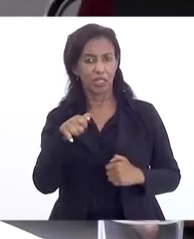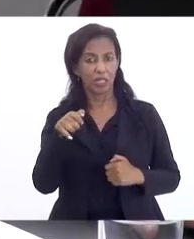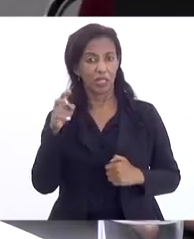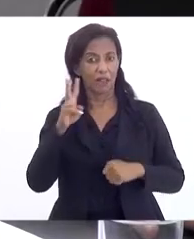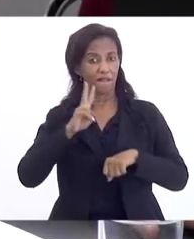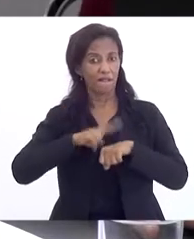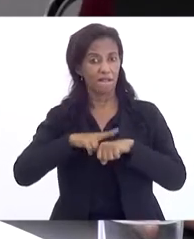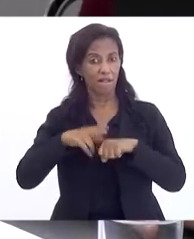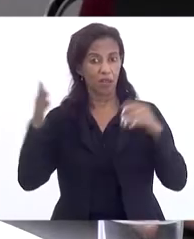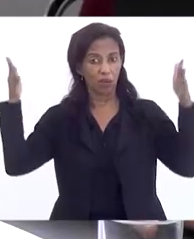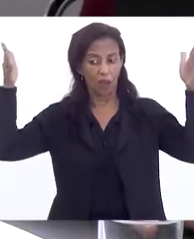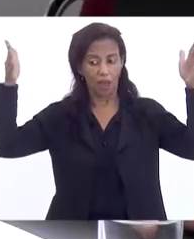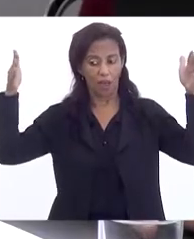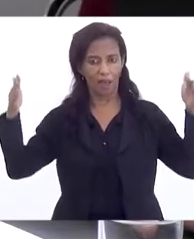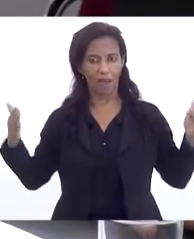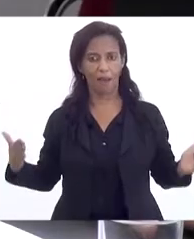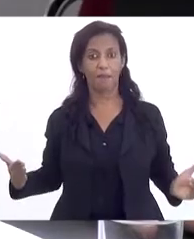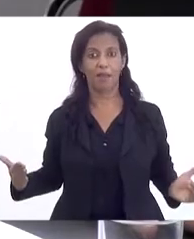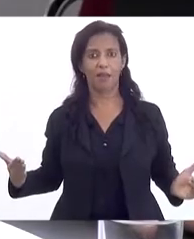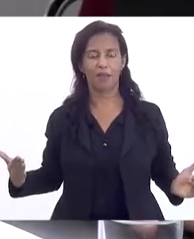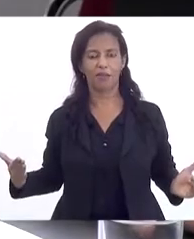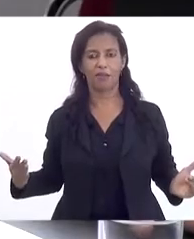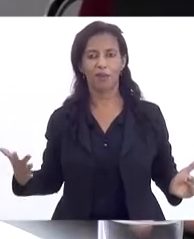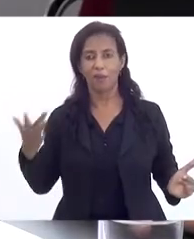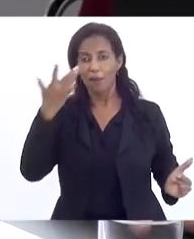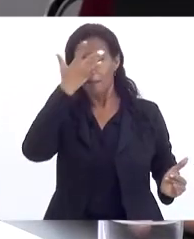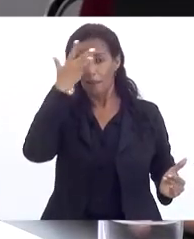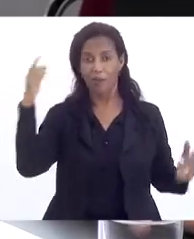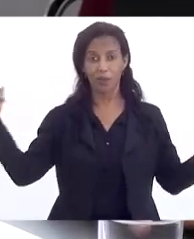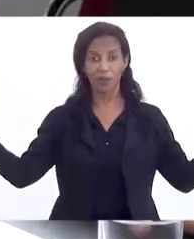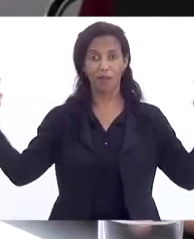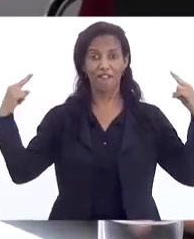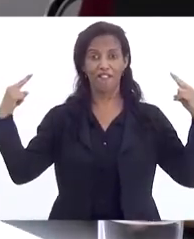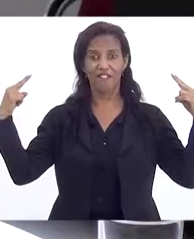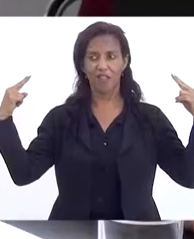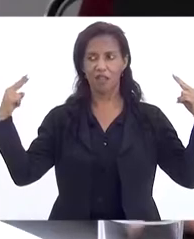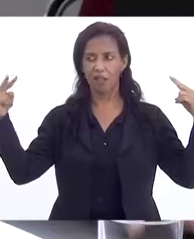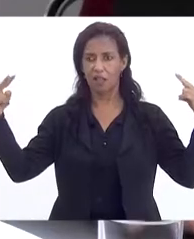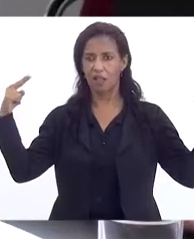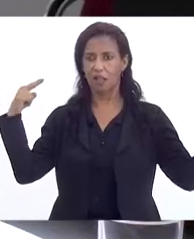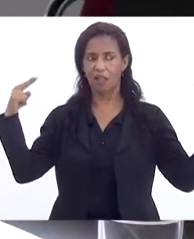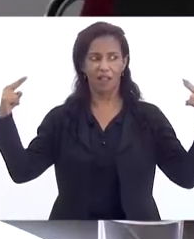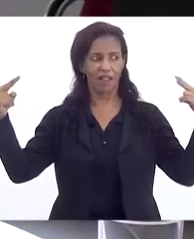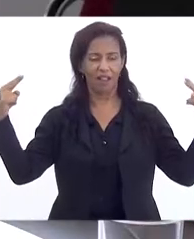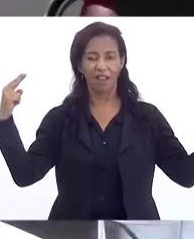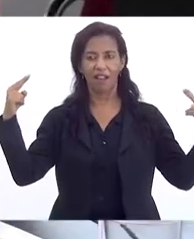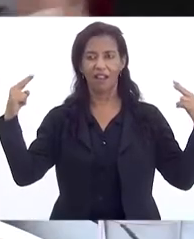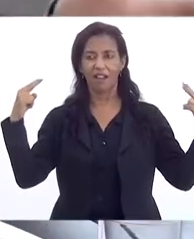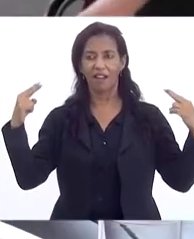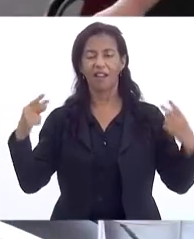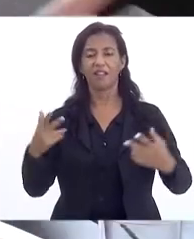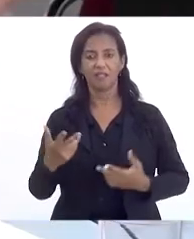vidros todos abertos para a população nos ver. Isso é verdade, viu? Então,